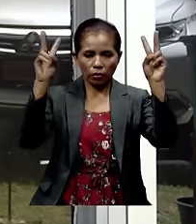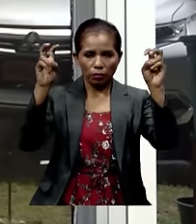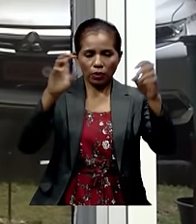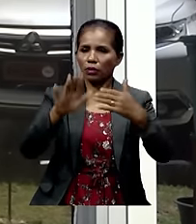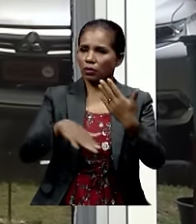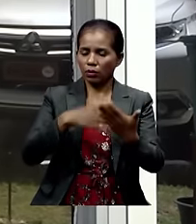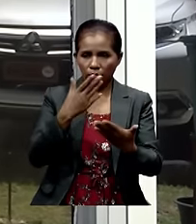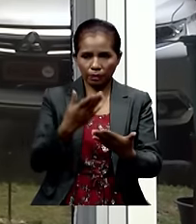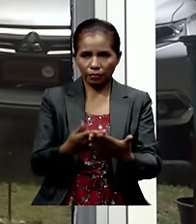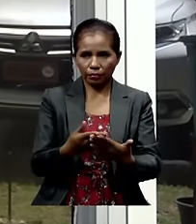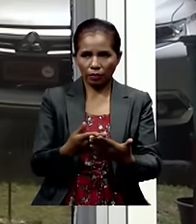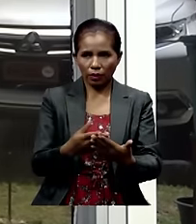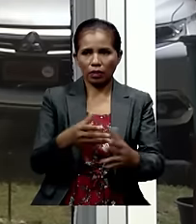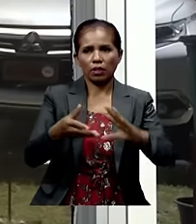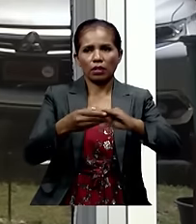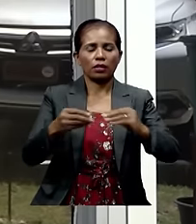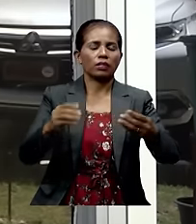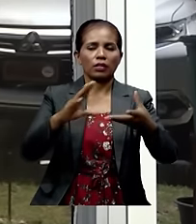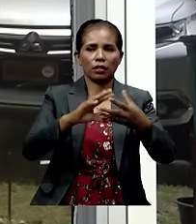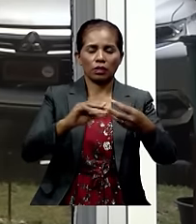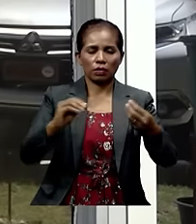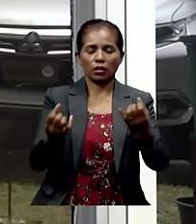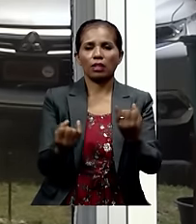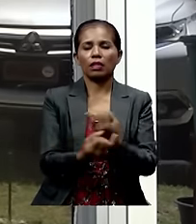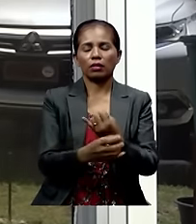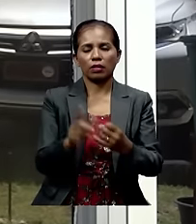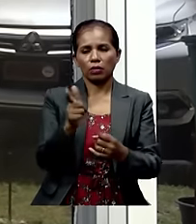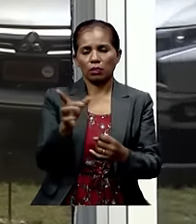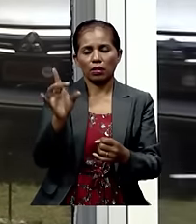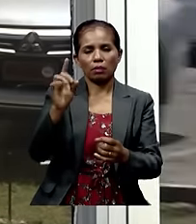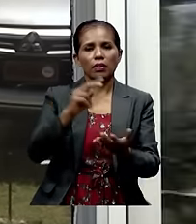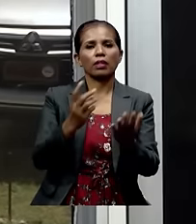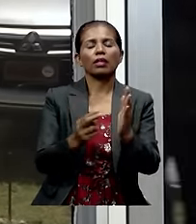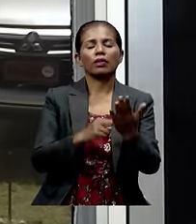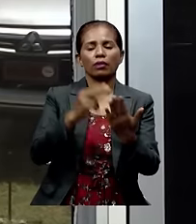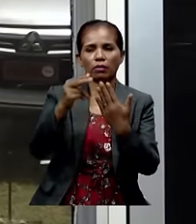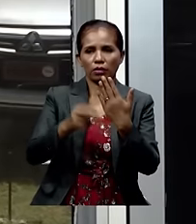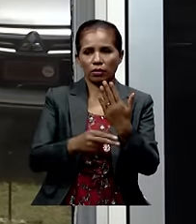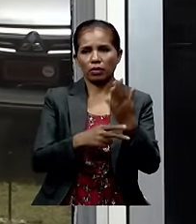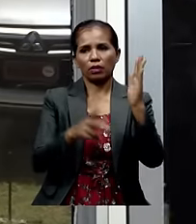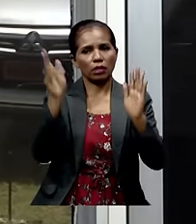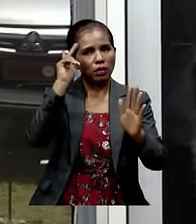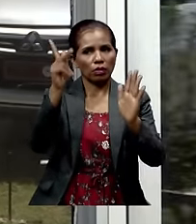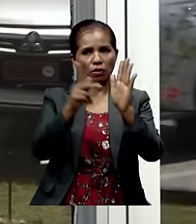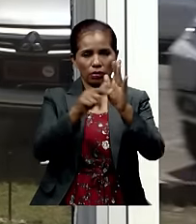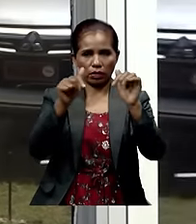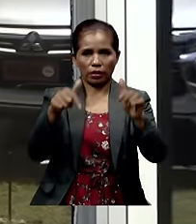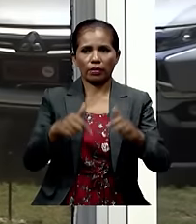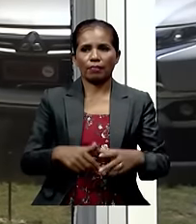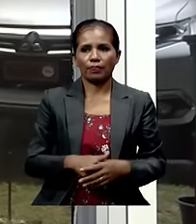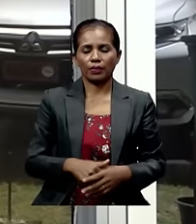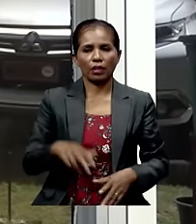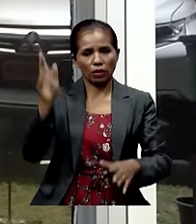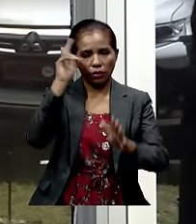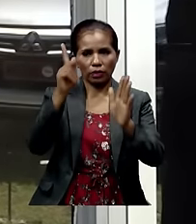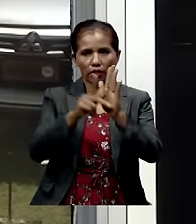para evento histórico, proclamação 28 de novembro né, nem referência, mas foto e de né. Foto e de